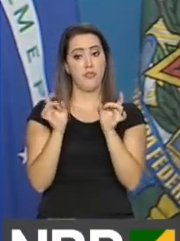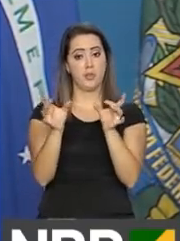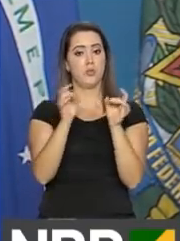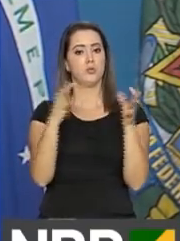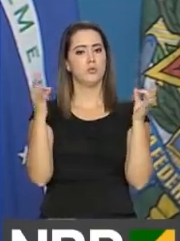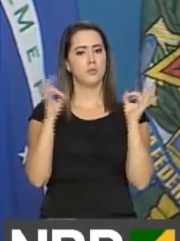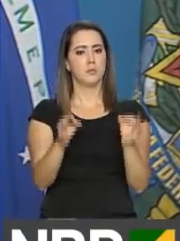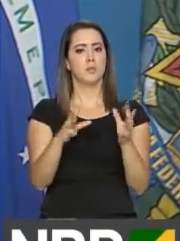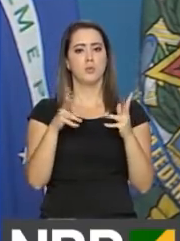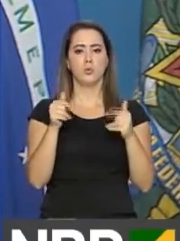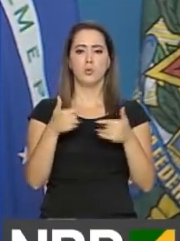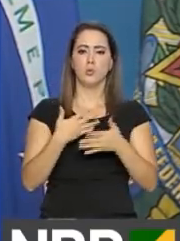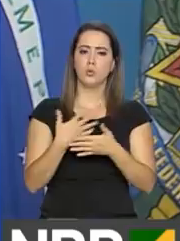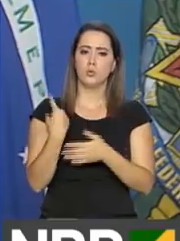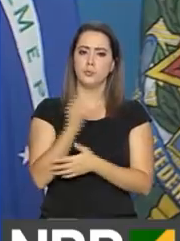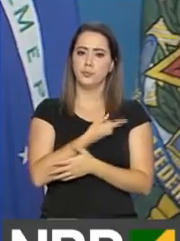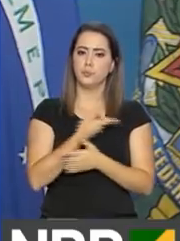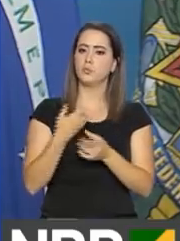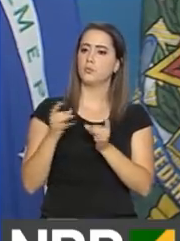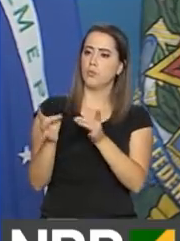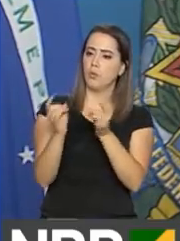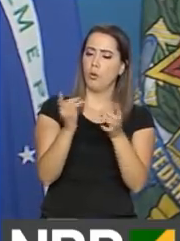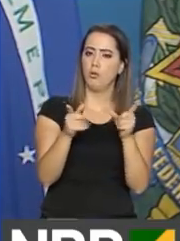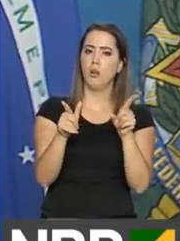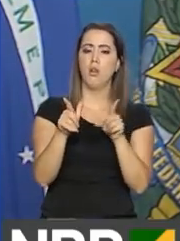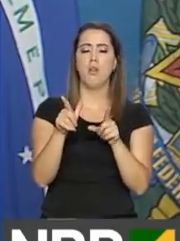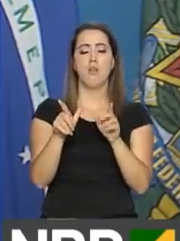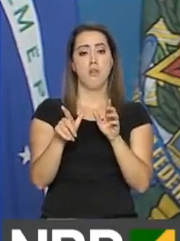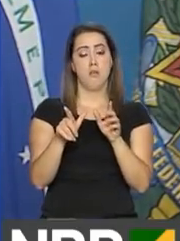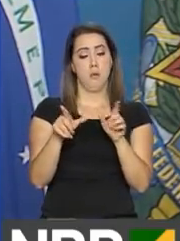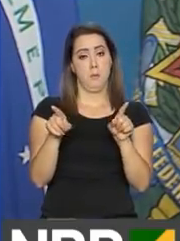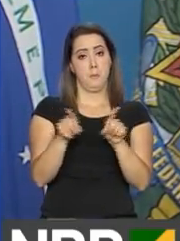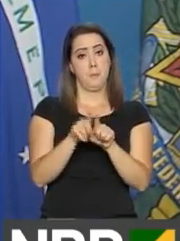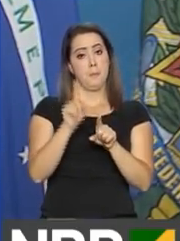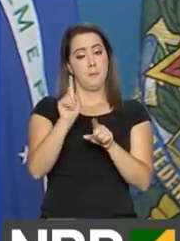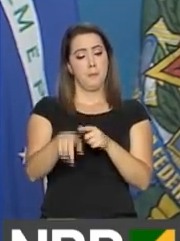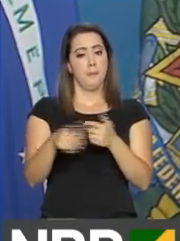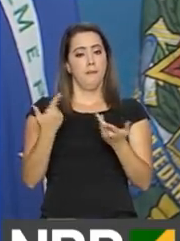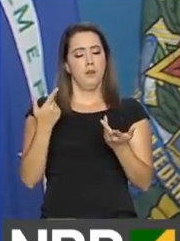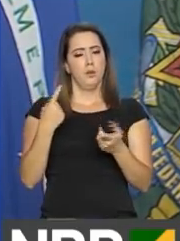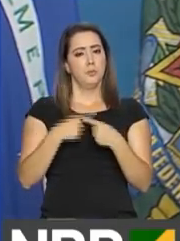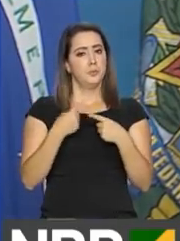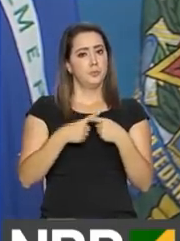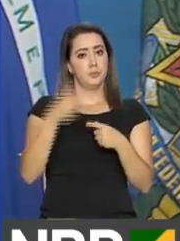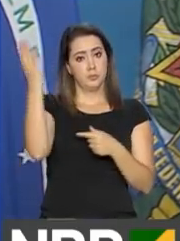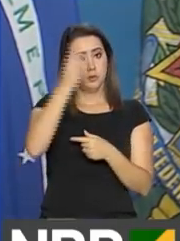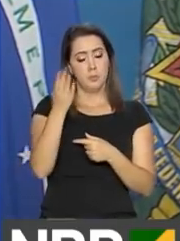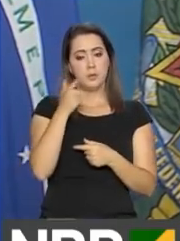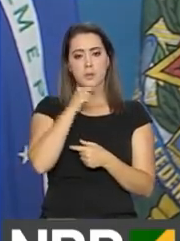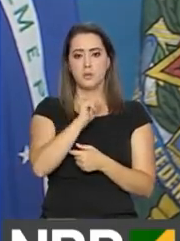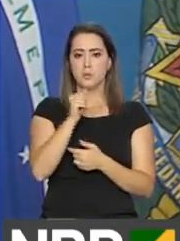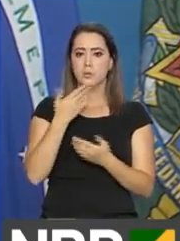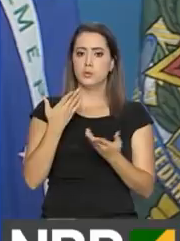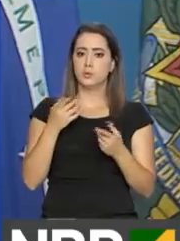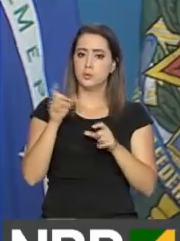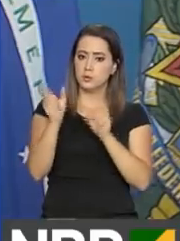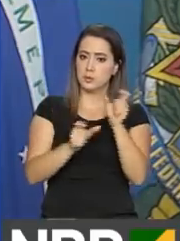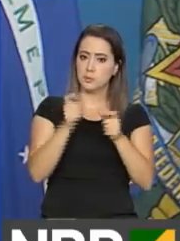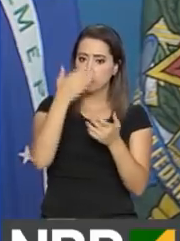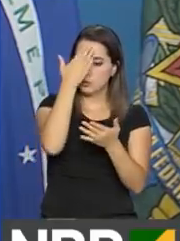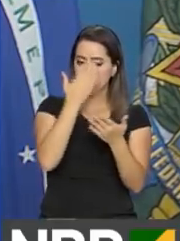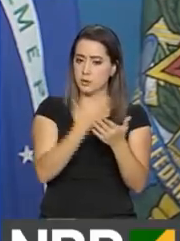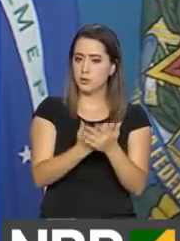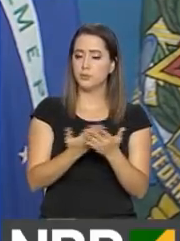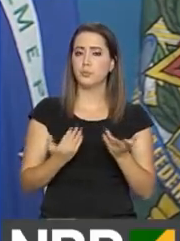concessões todas isso é fruto da credibilidade que é o brasil adquiriu nestes últimos tempos